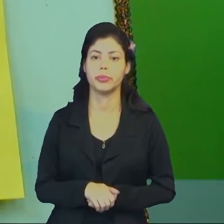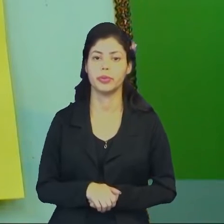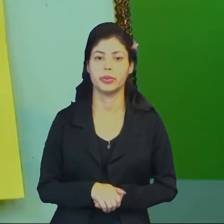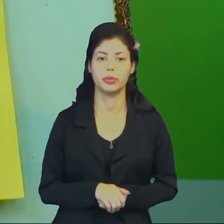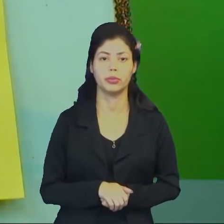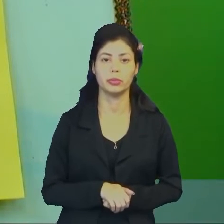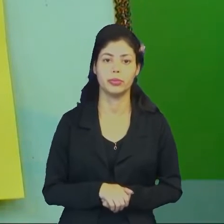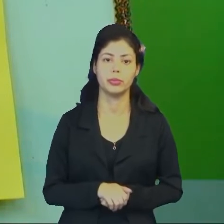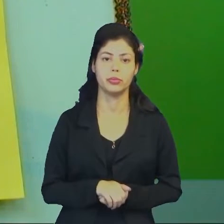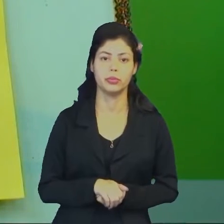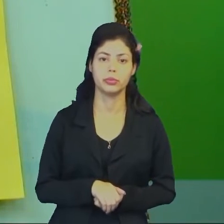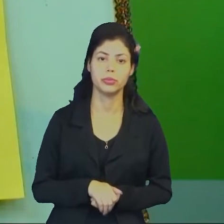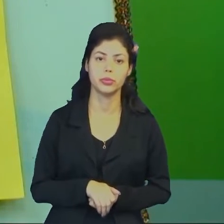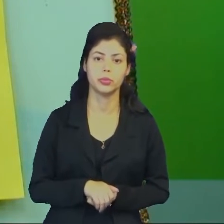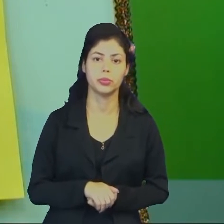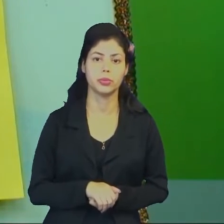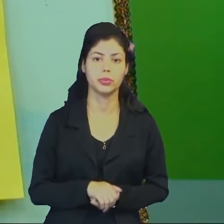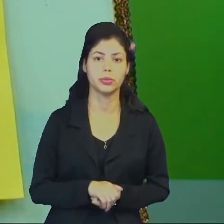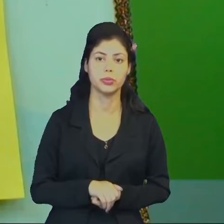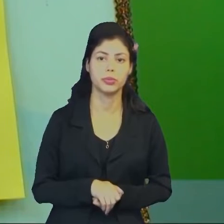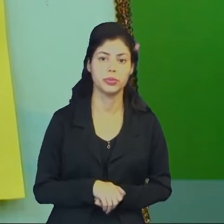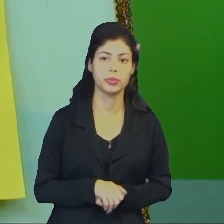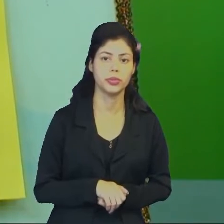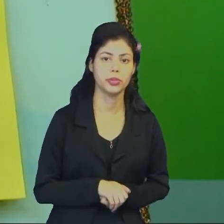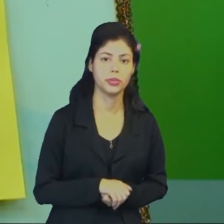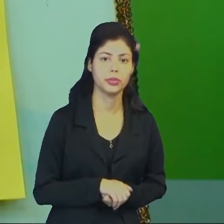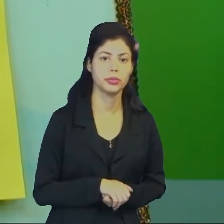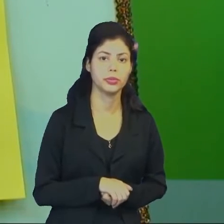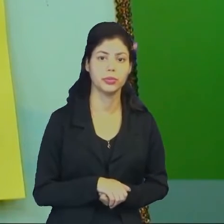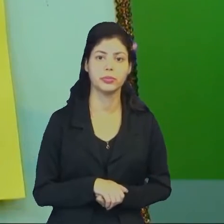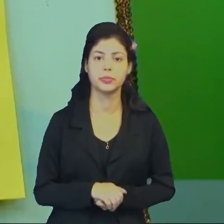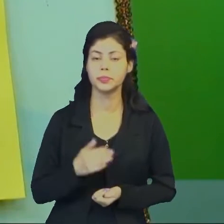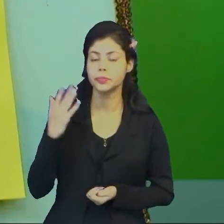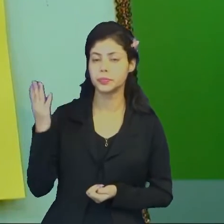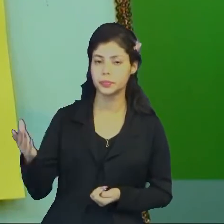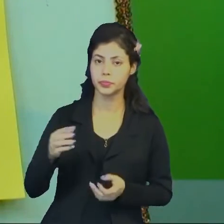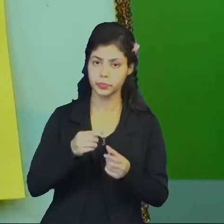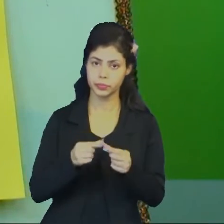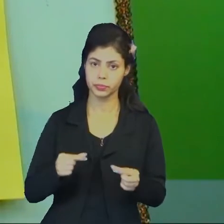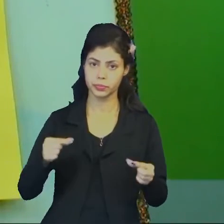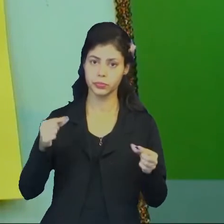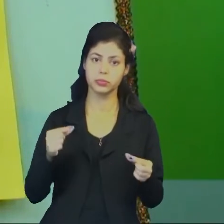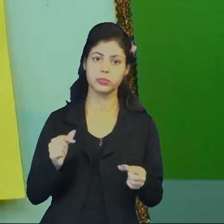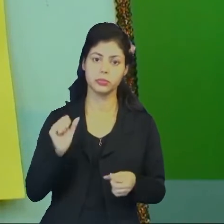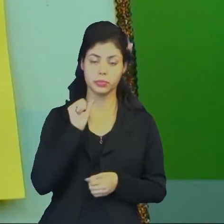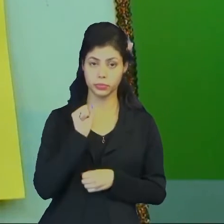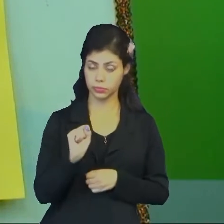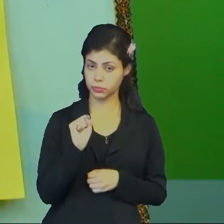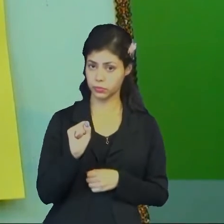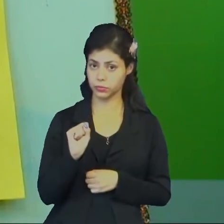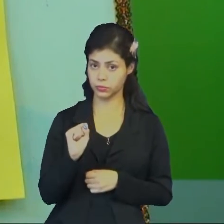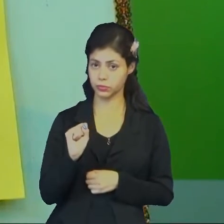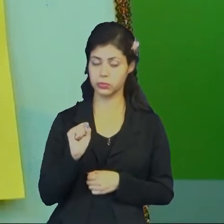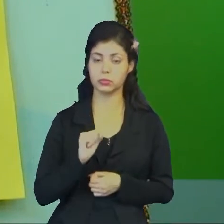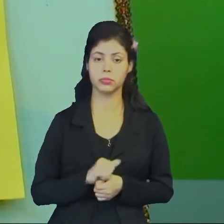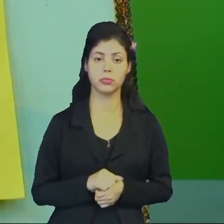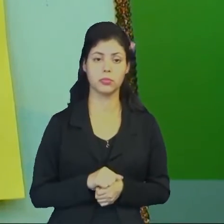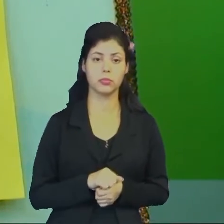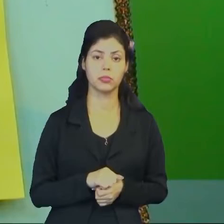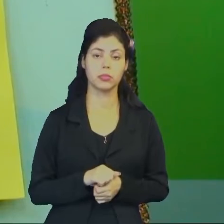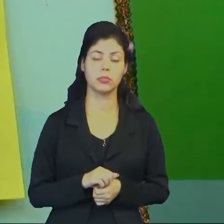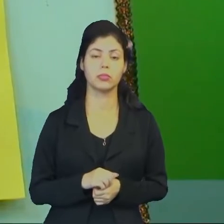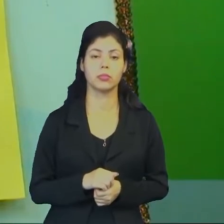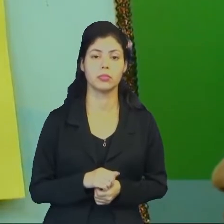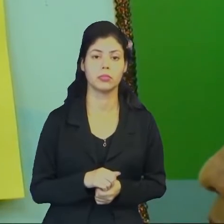explicada, apresentada anteriormente, tá? Assim como também salsicha, ó, ela tem uma consoante e uma vogal, mas